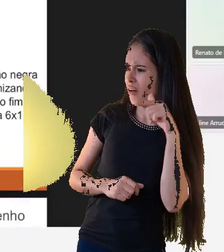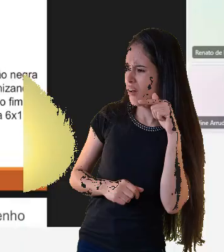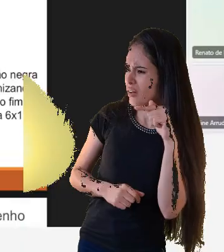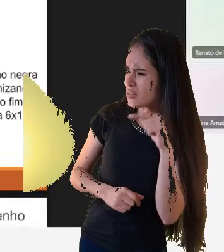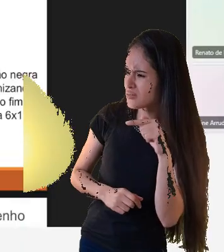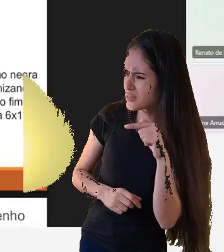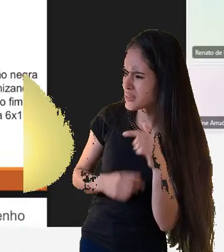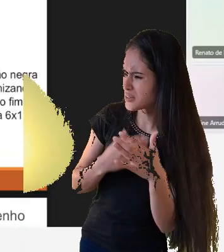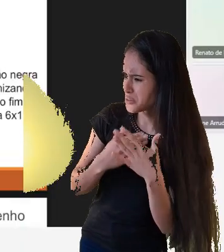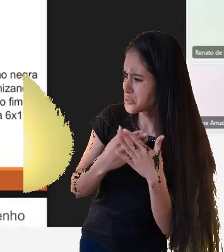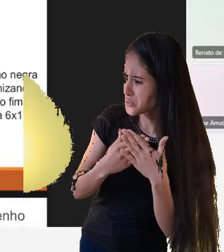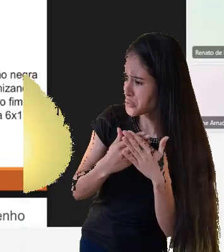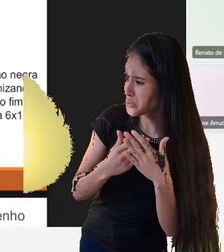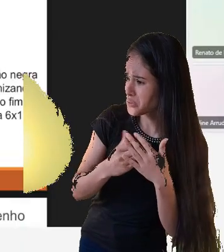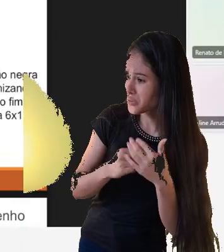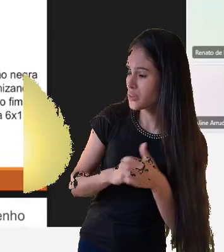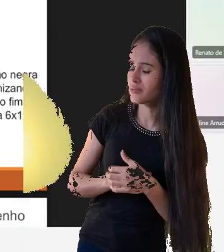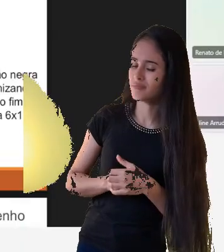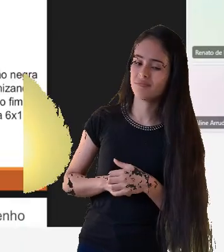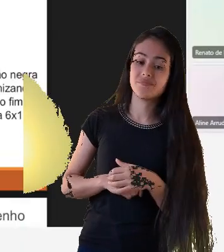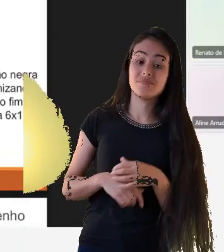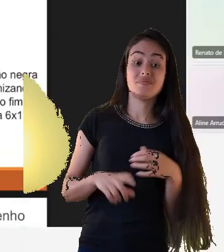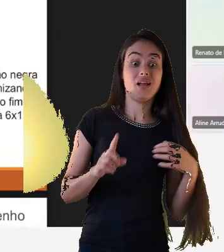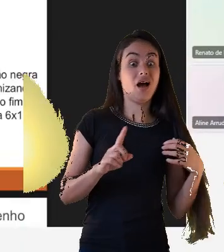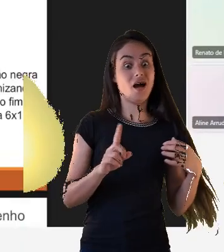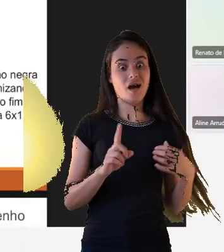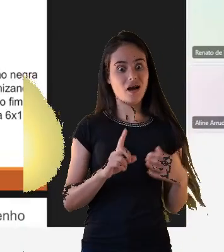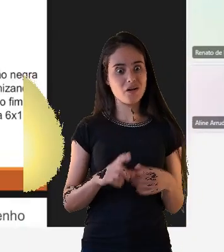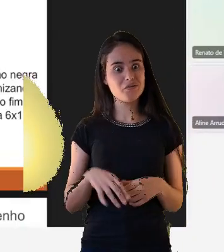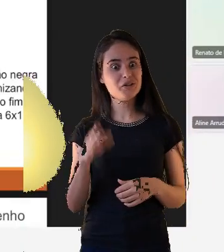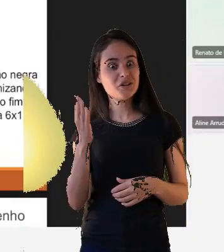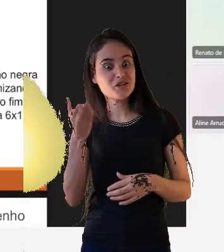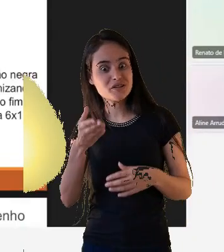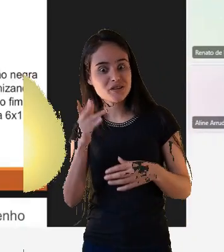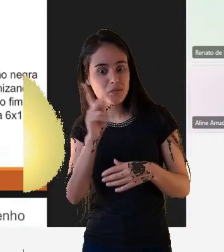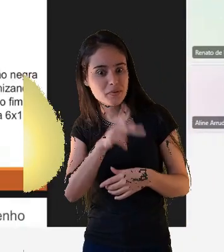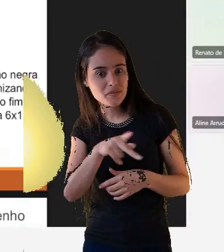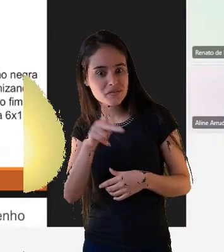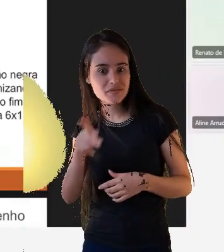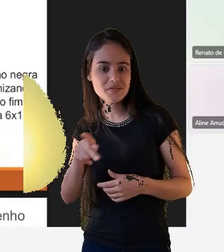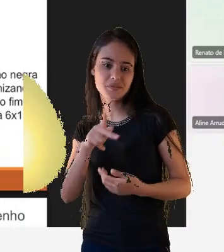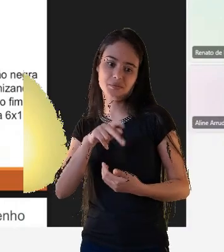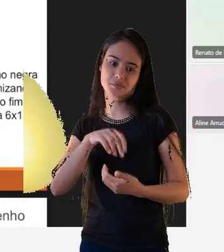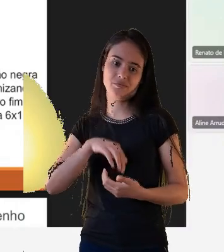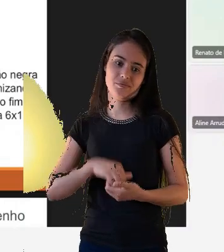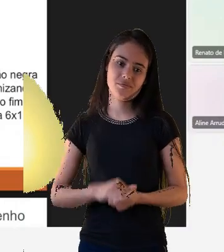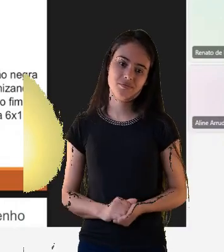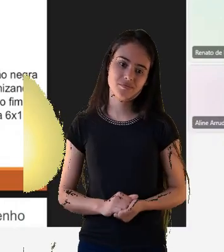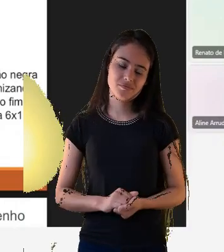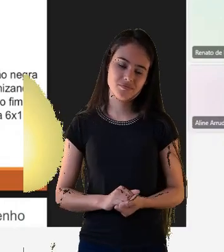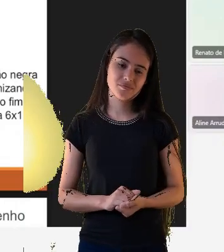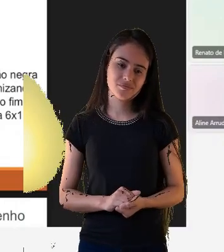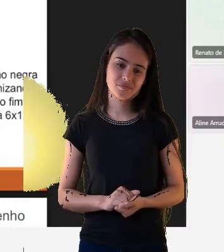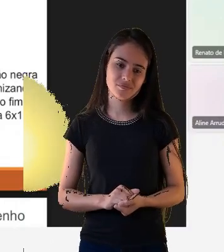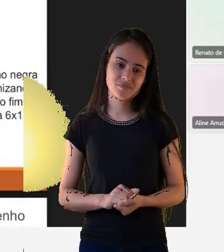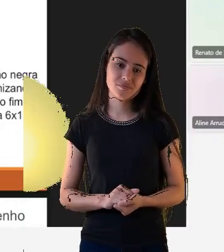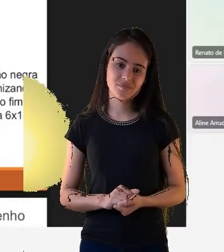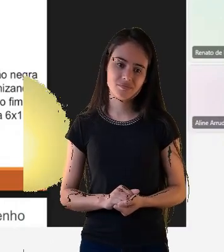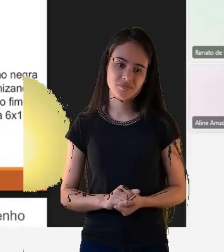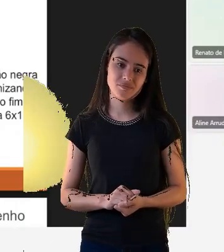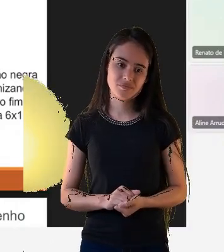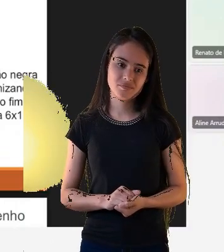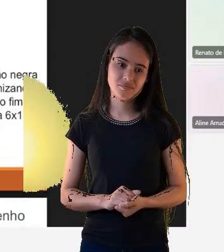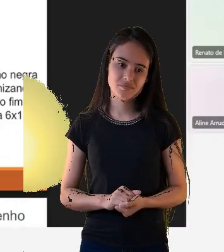eu passo por isso. Isso que eu estou usando crachá. Imagino se eu não tivesse, né? E eu já passei por